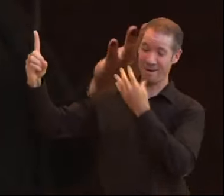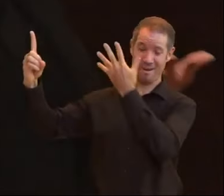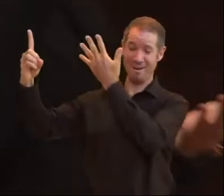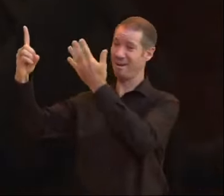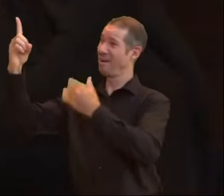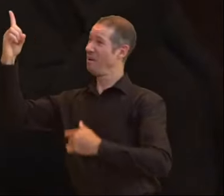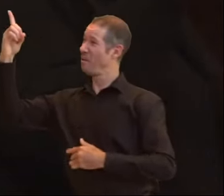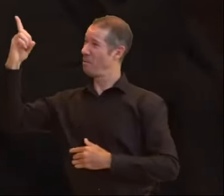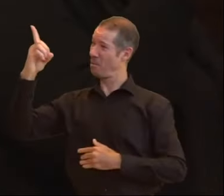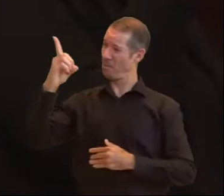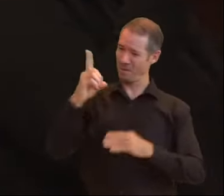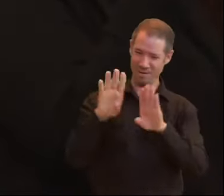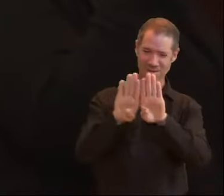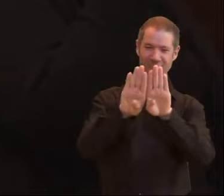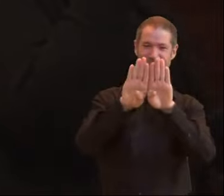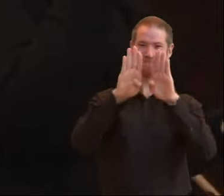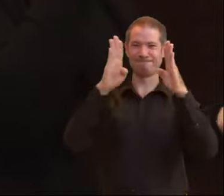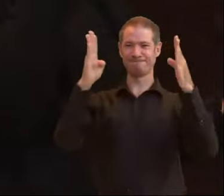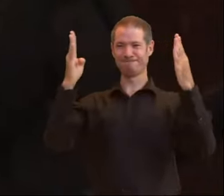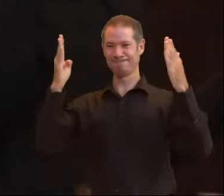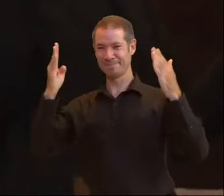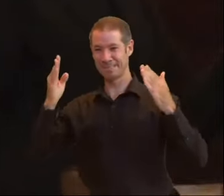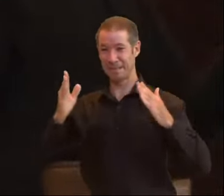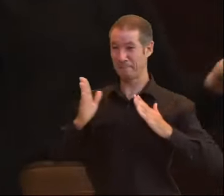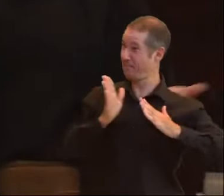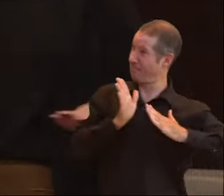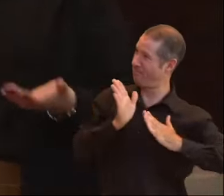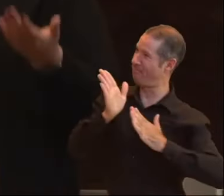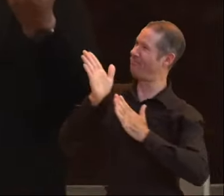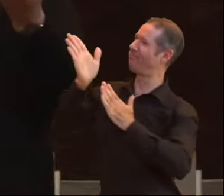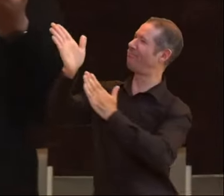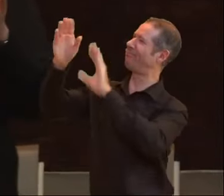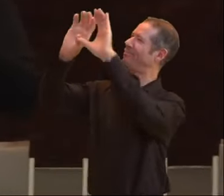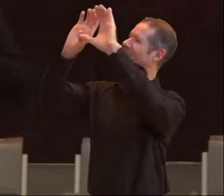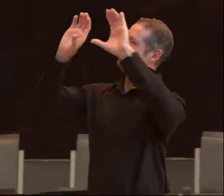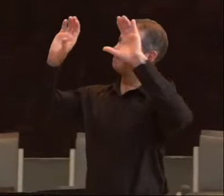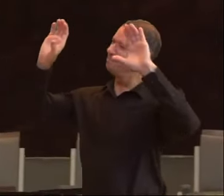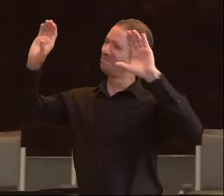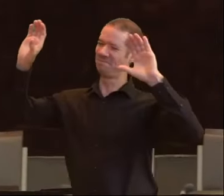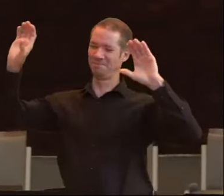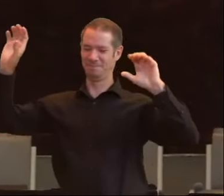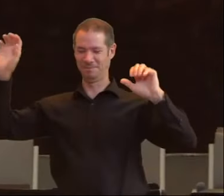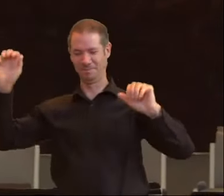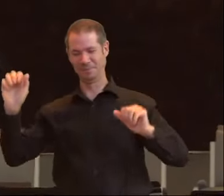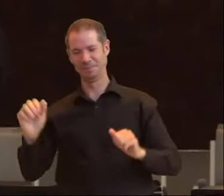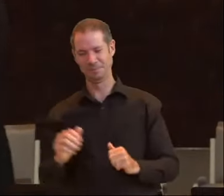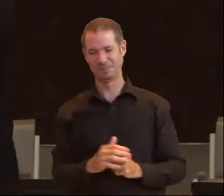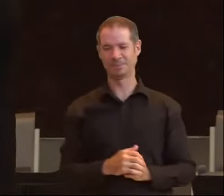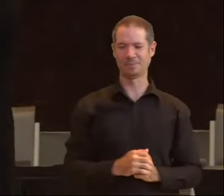pois abriu a porta para você passar.